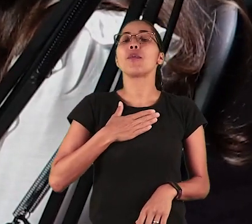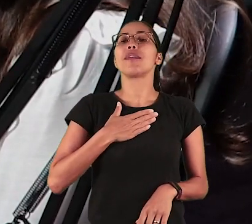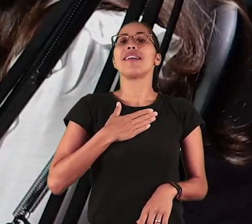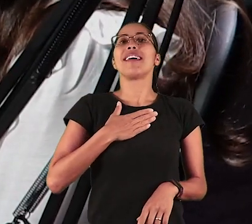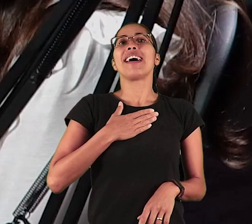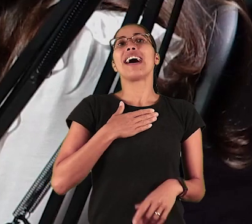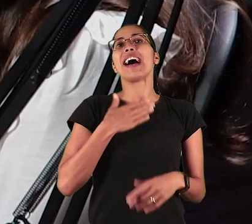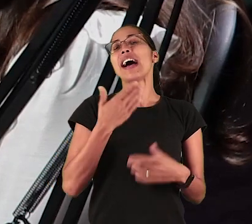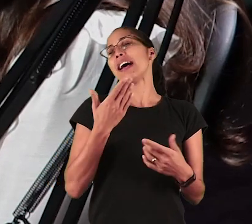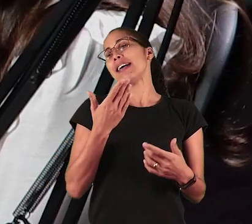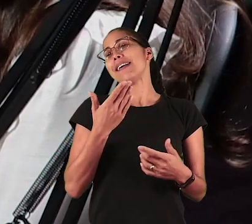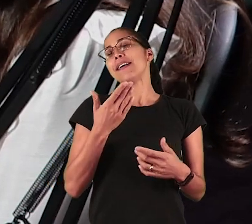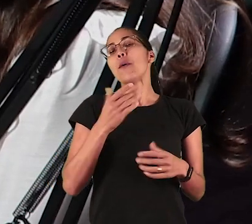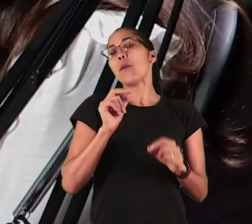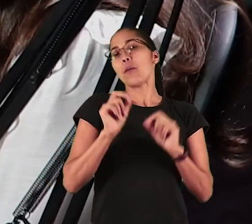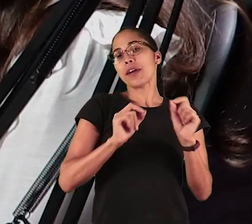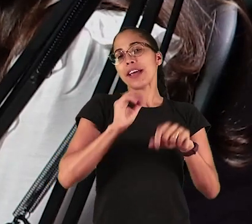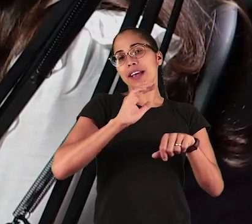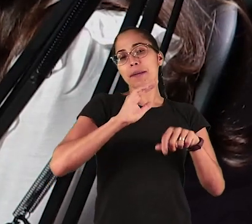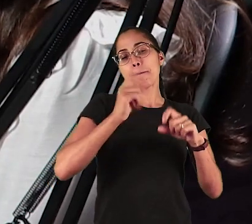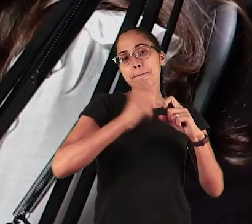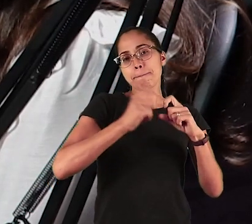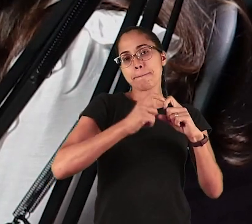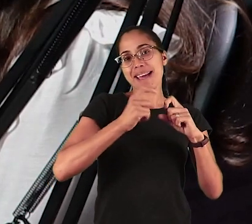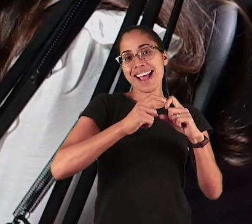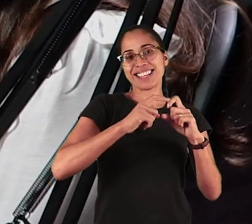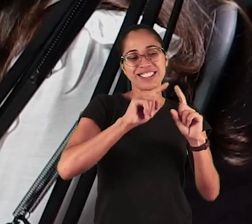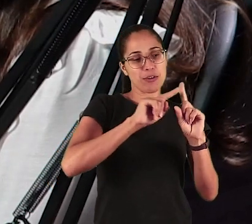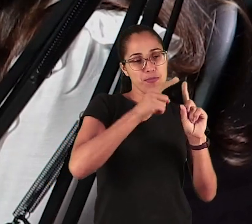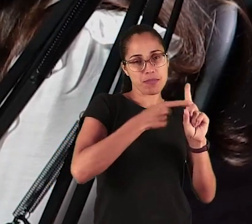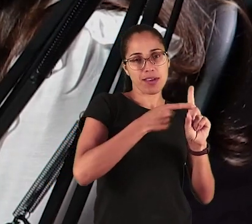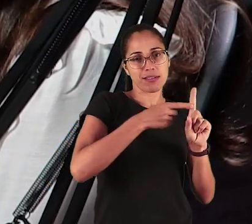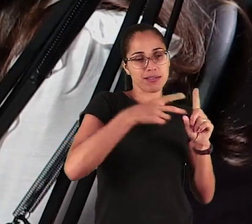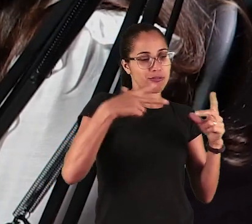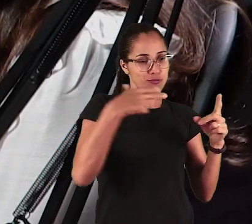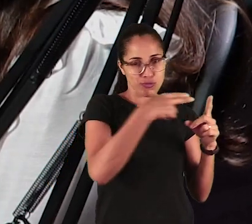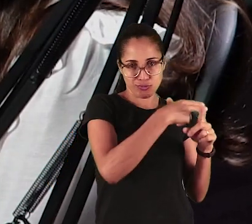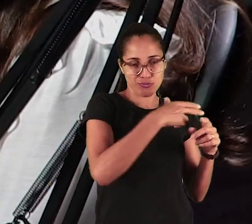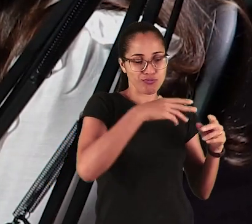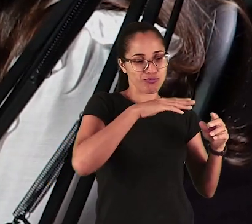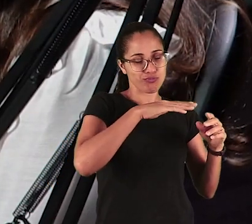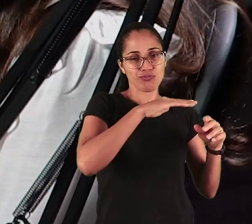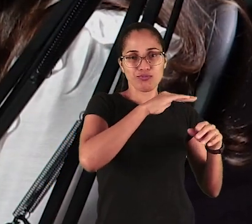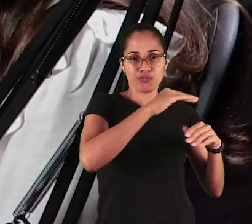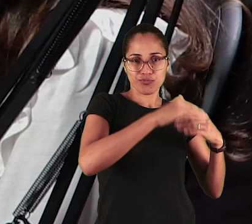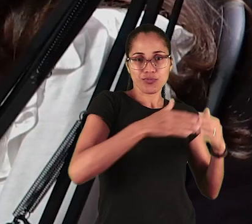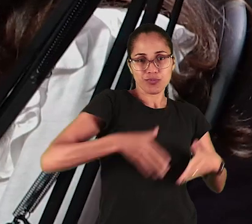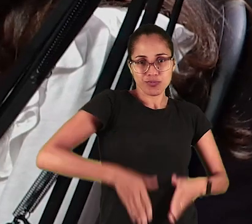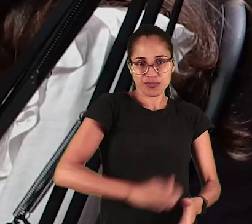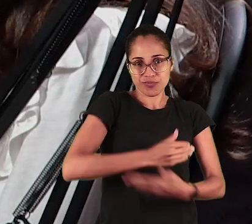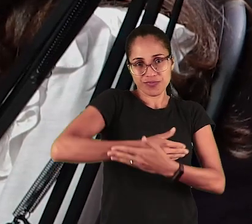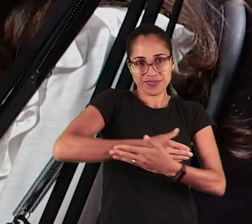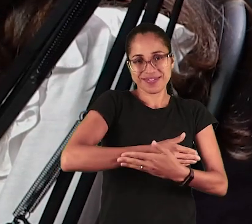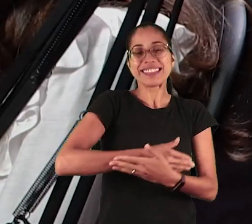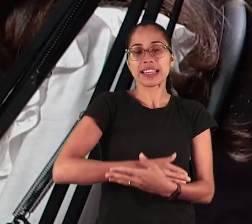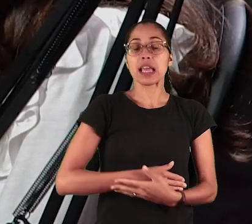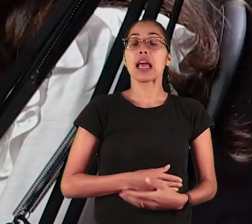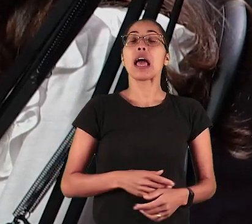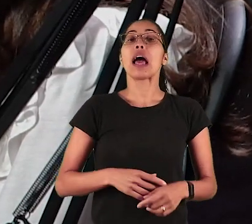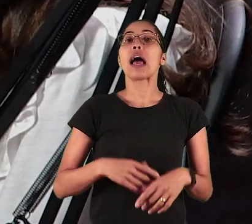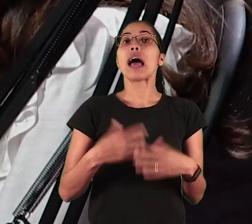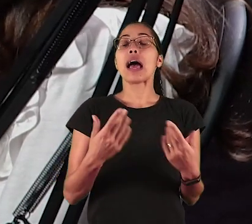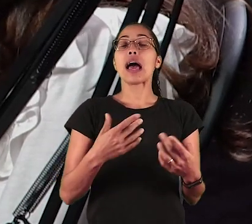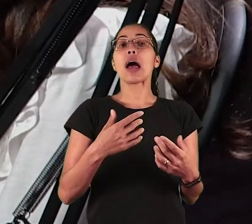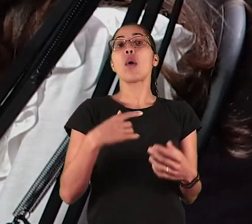sempre virou noite fazendo parto né minha tia também executiva de empresa mas nunca teve esse negócio do mercado financeiro Então saber que hoje acho que